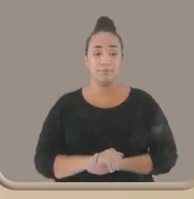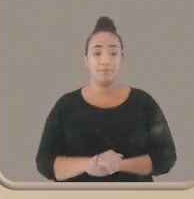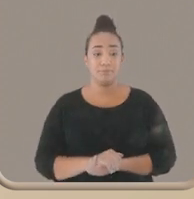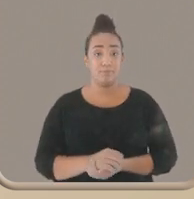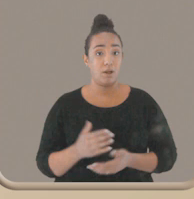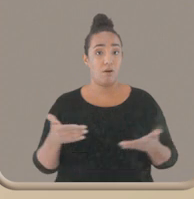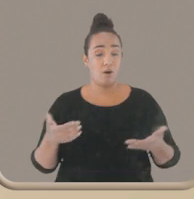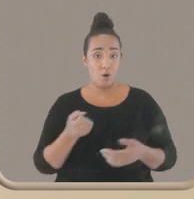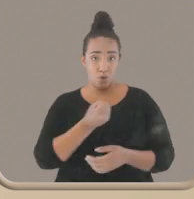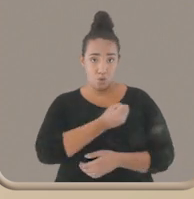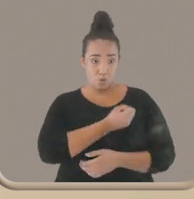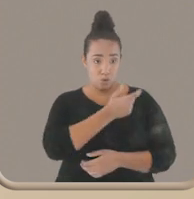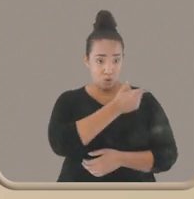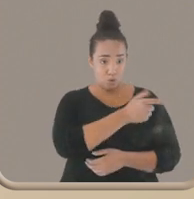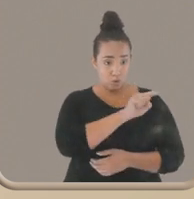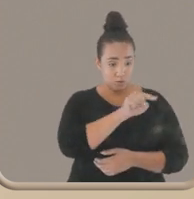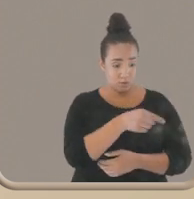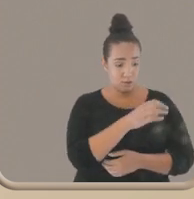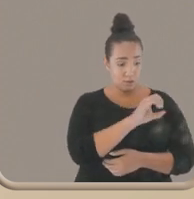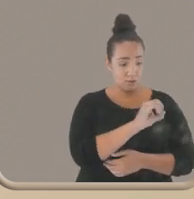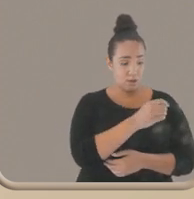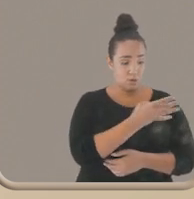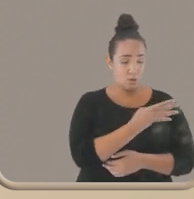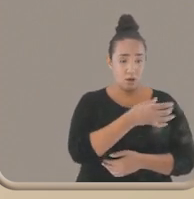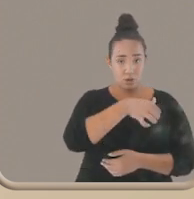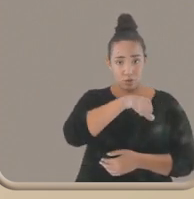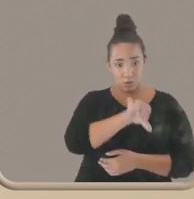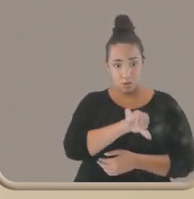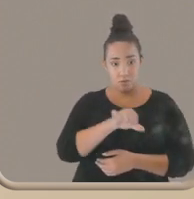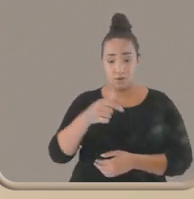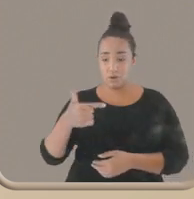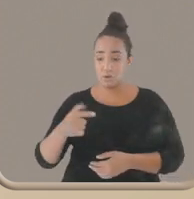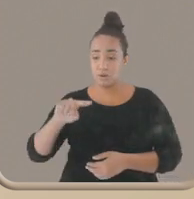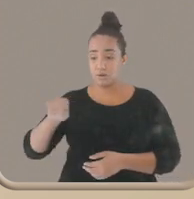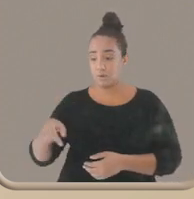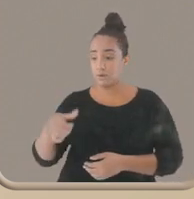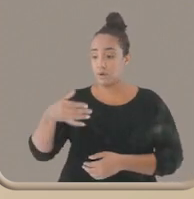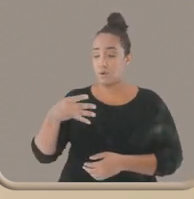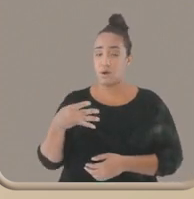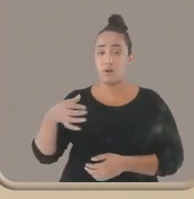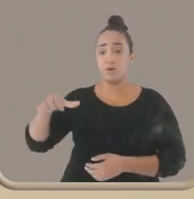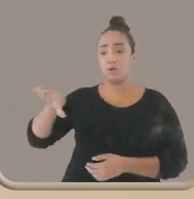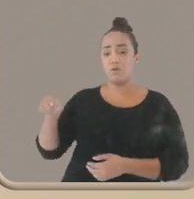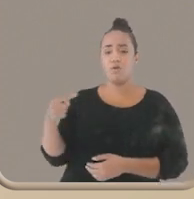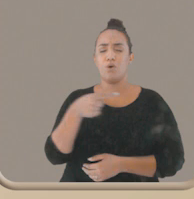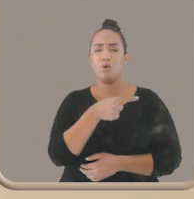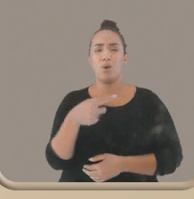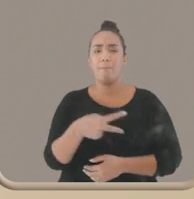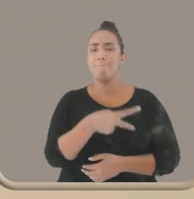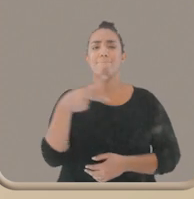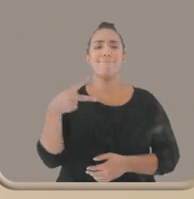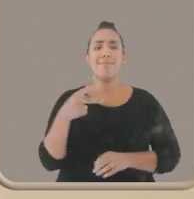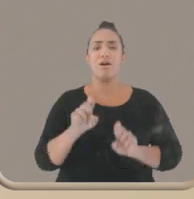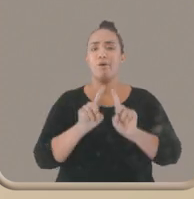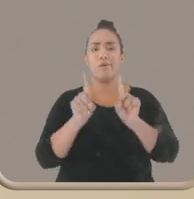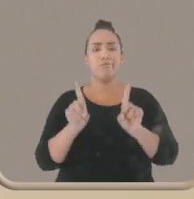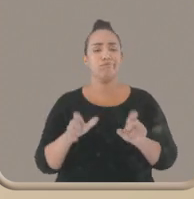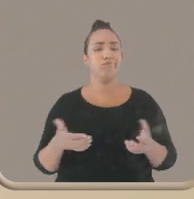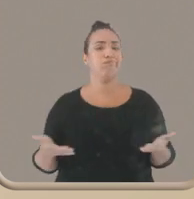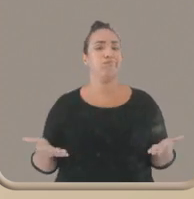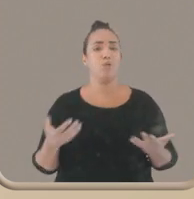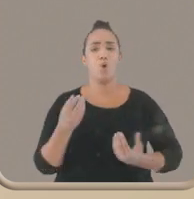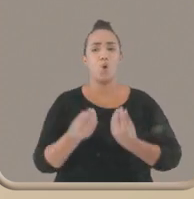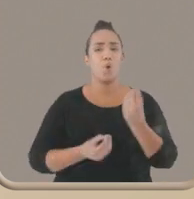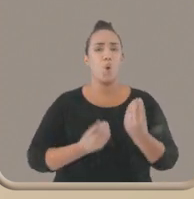Mas e agora? Entre os números 2,049 e 2,49, qual você acha que é o